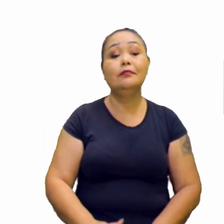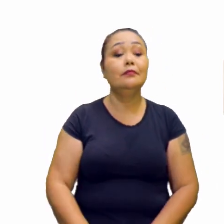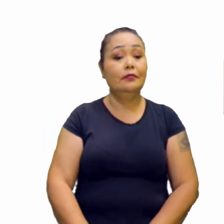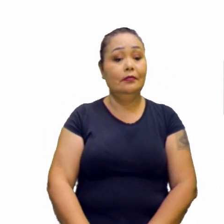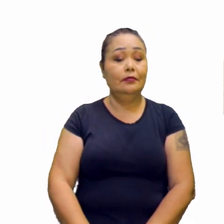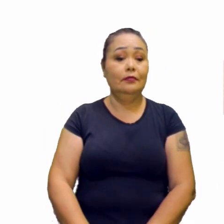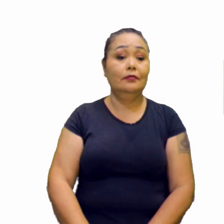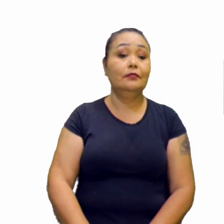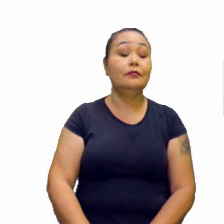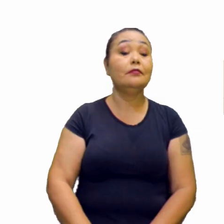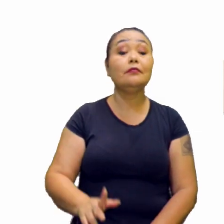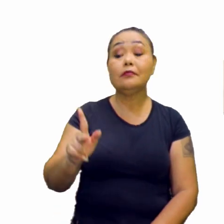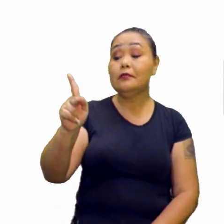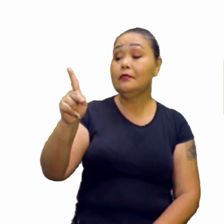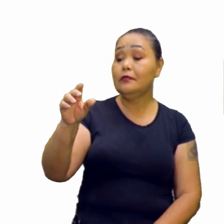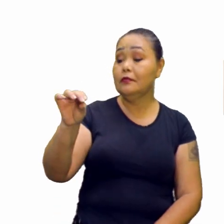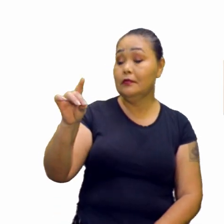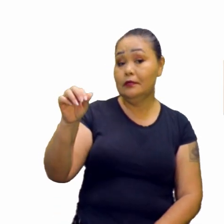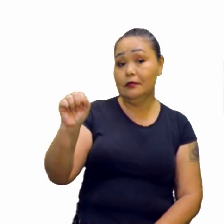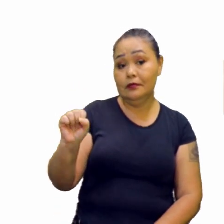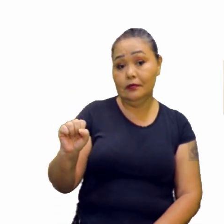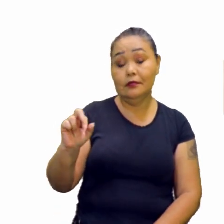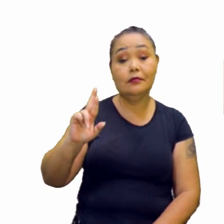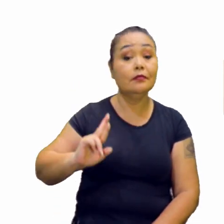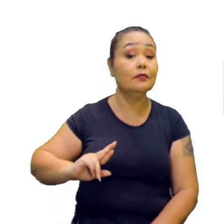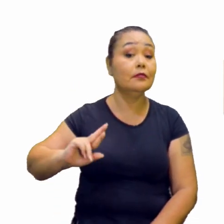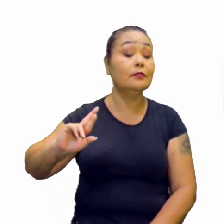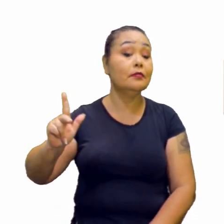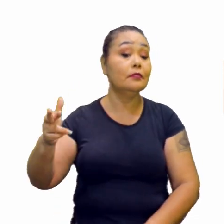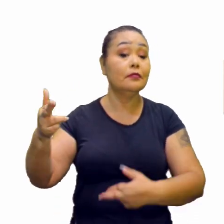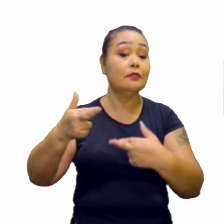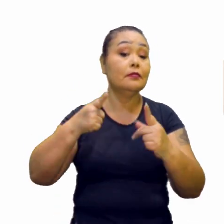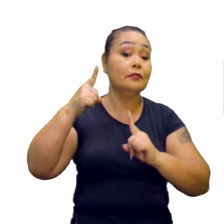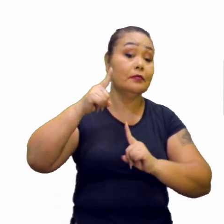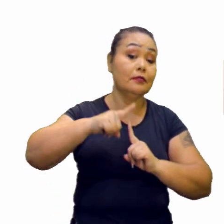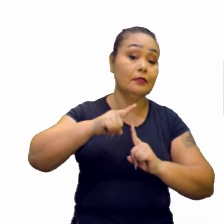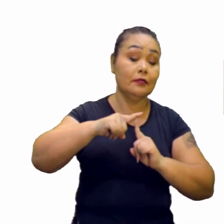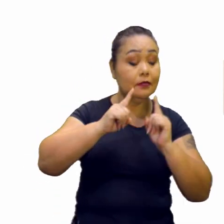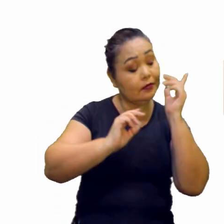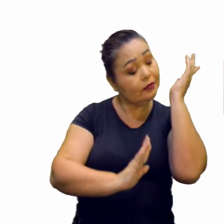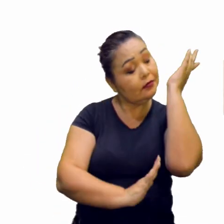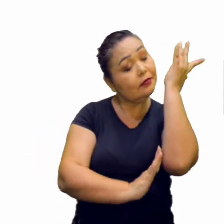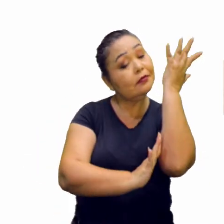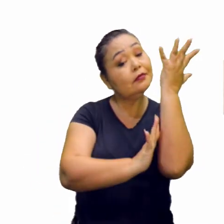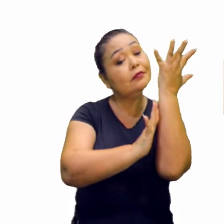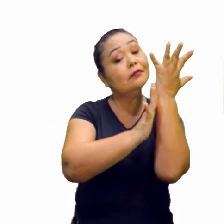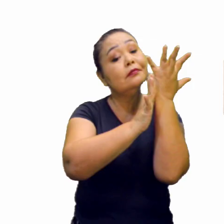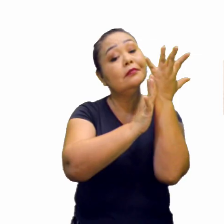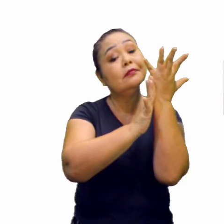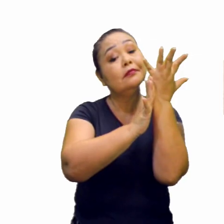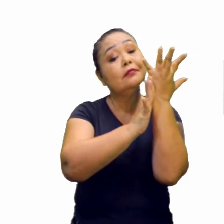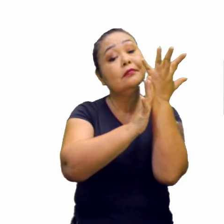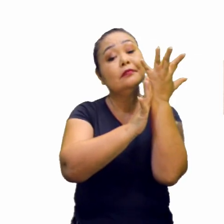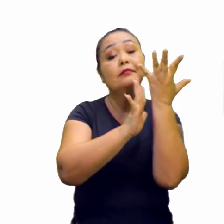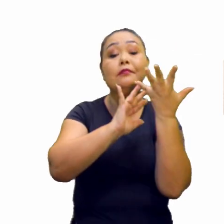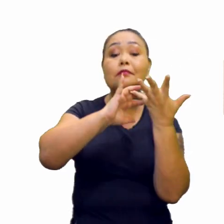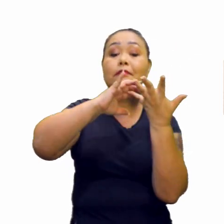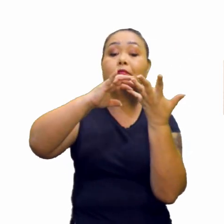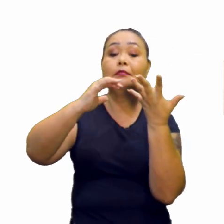As podas são diferentes em relação ao tipo de crescimento da planta, a